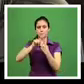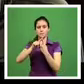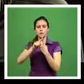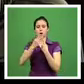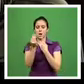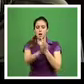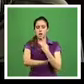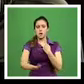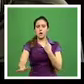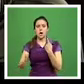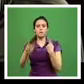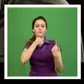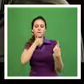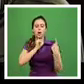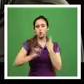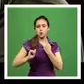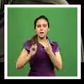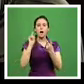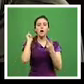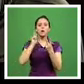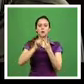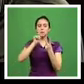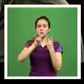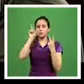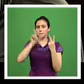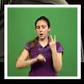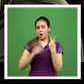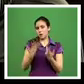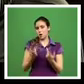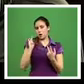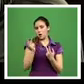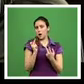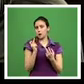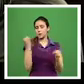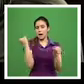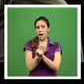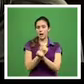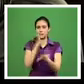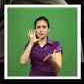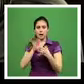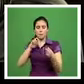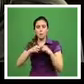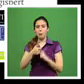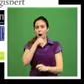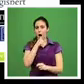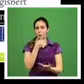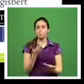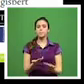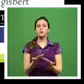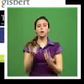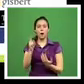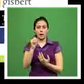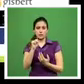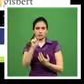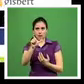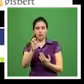não violência em relação às crianças e também porque estamos na década de ação para as questões da própria água. Portanto, a ISEC